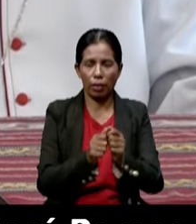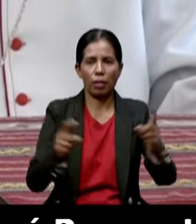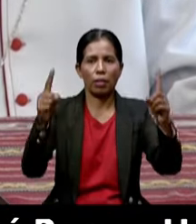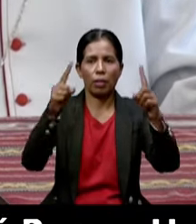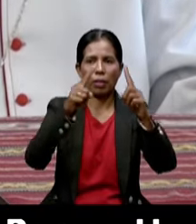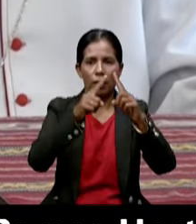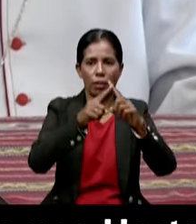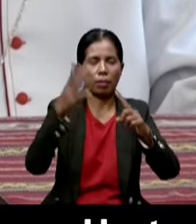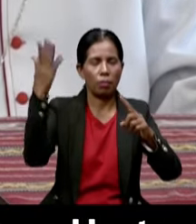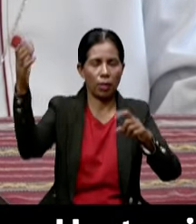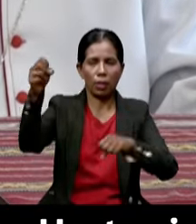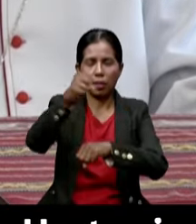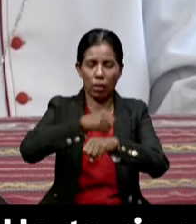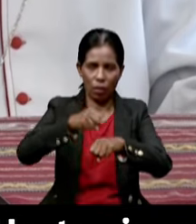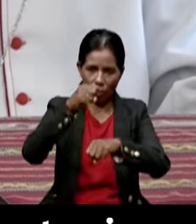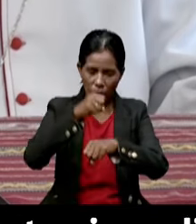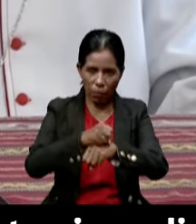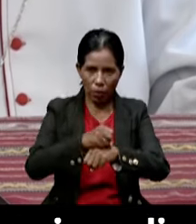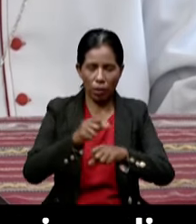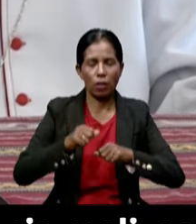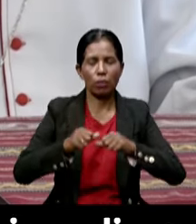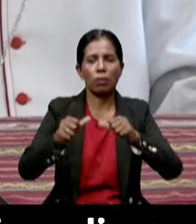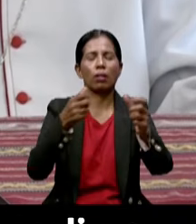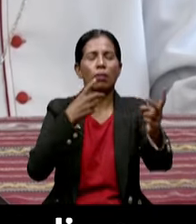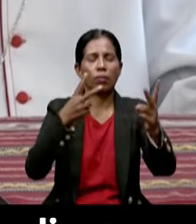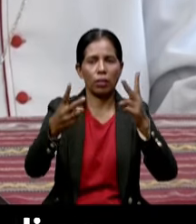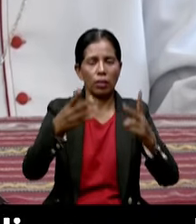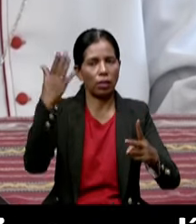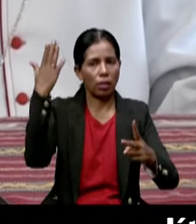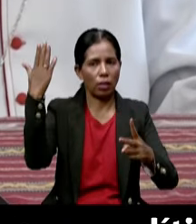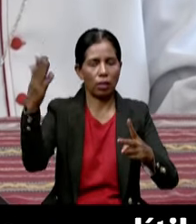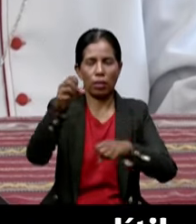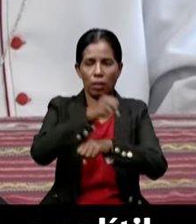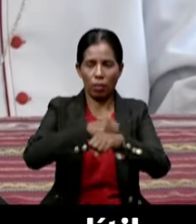ir a Singapura, onde continuará a sua visita para a Singapura.